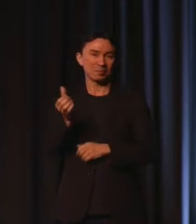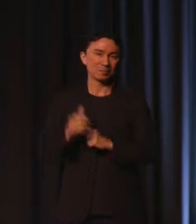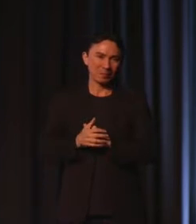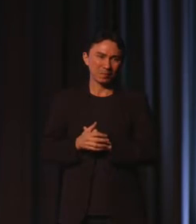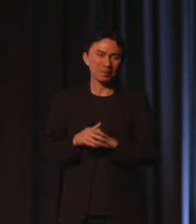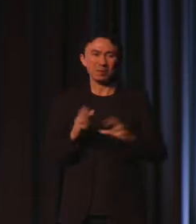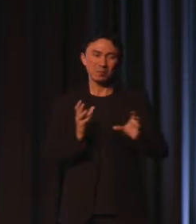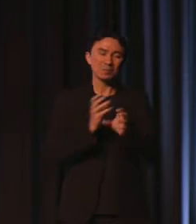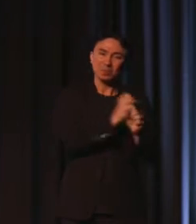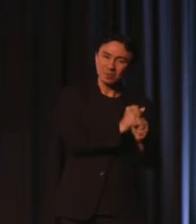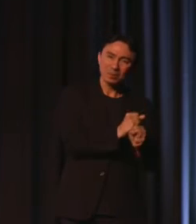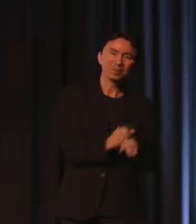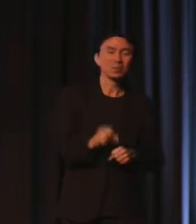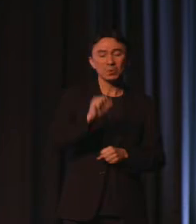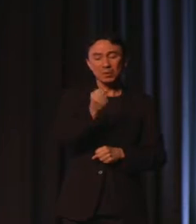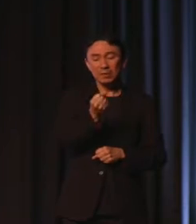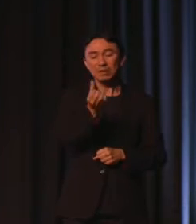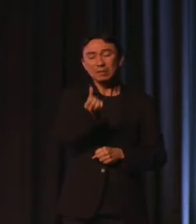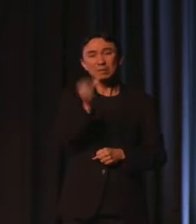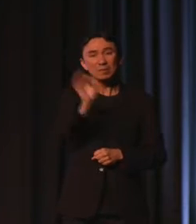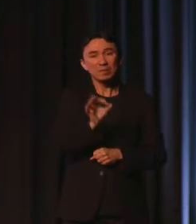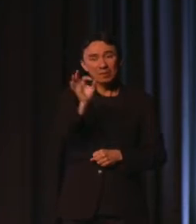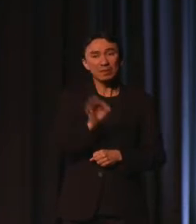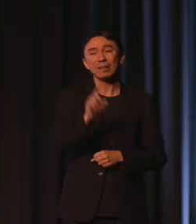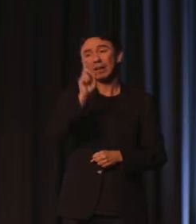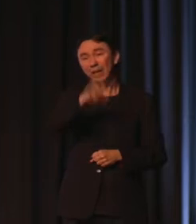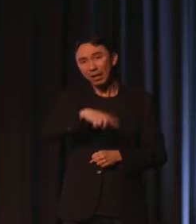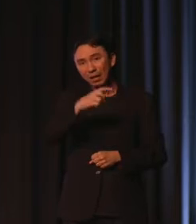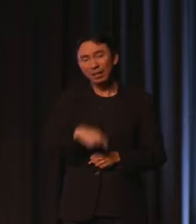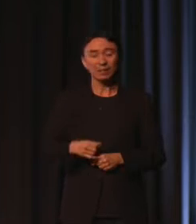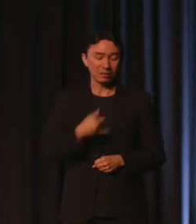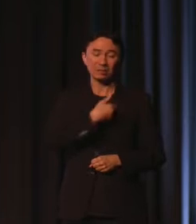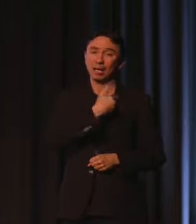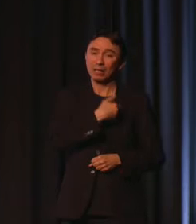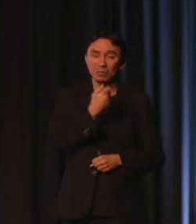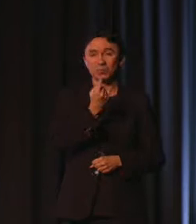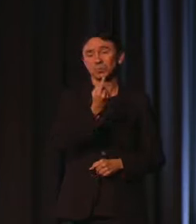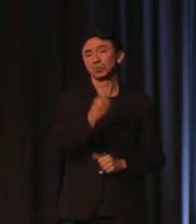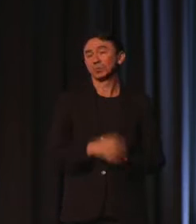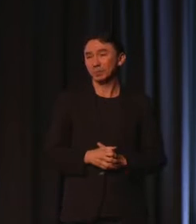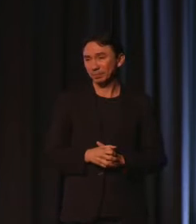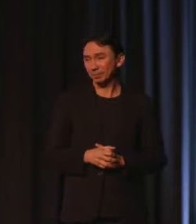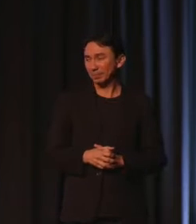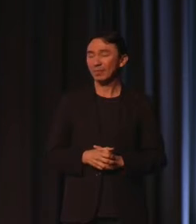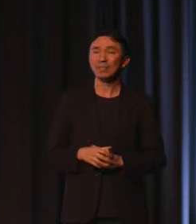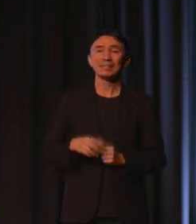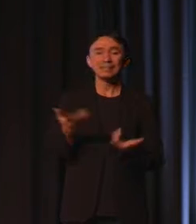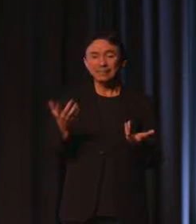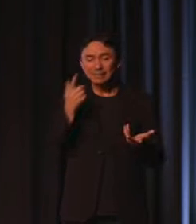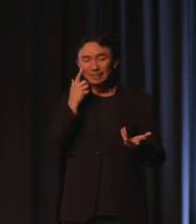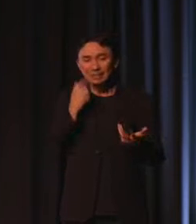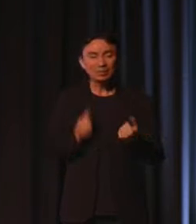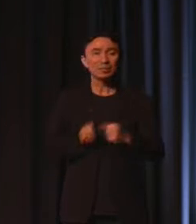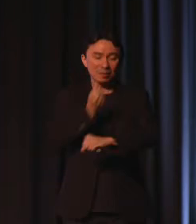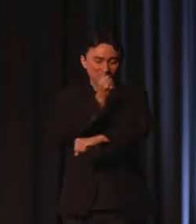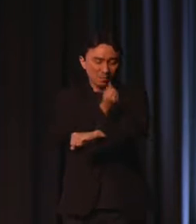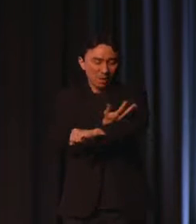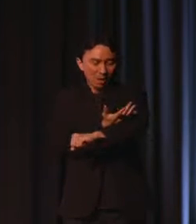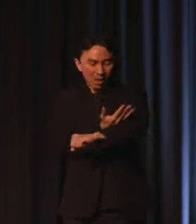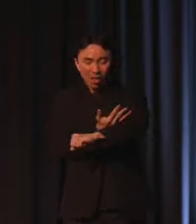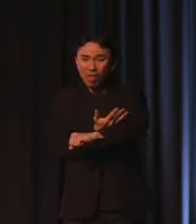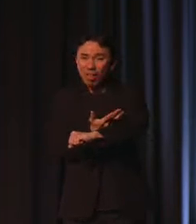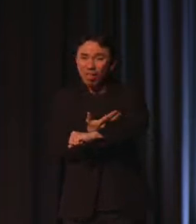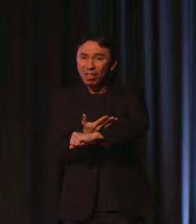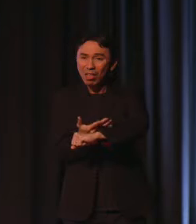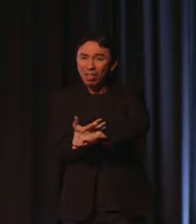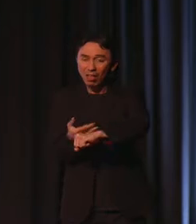aí nesse primeiro ano de vida, tá? E aí, qual que é o grau, né, dessa hemofilia? Quando a gente vê por fator